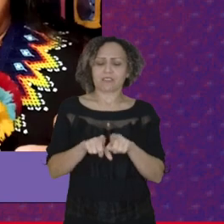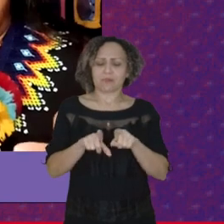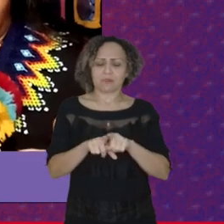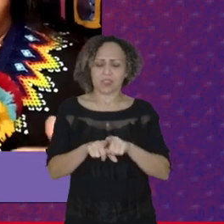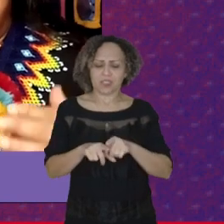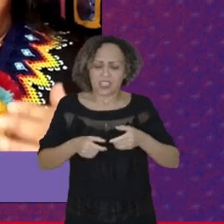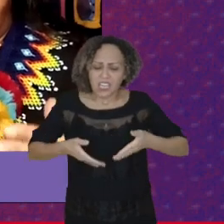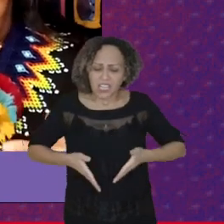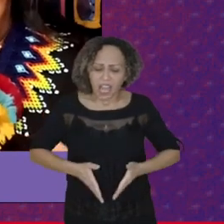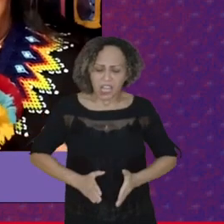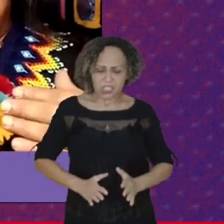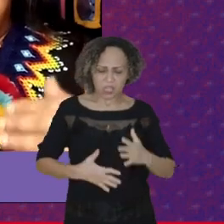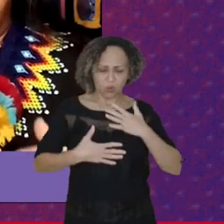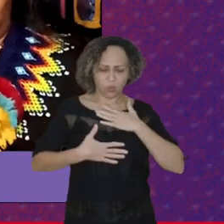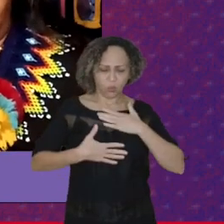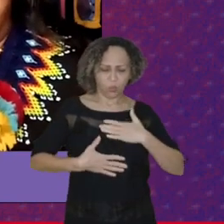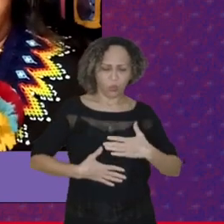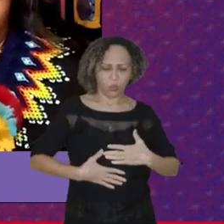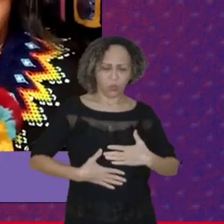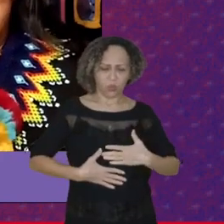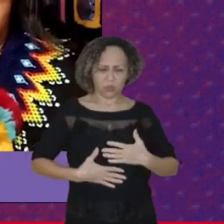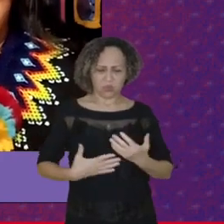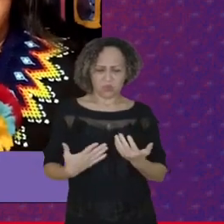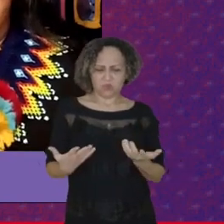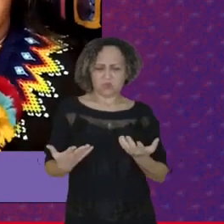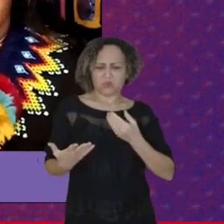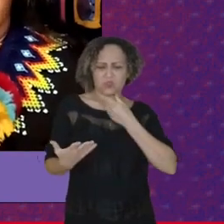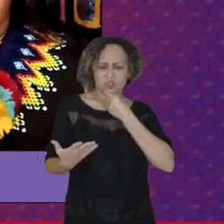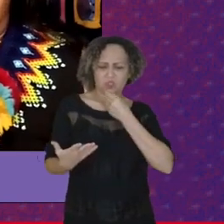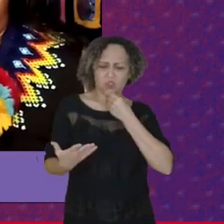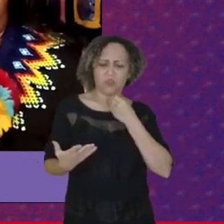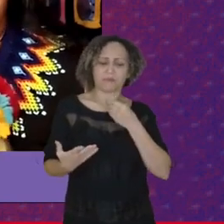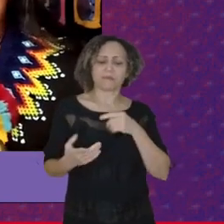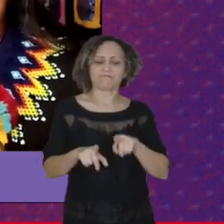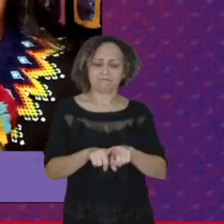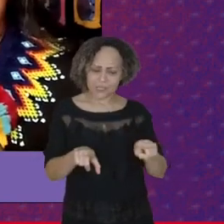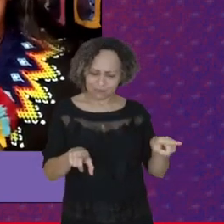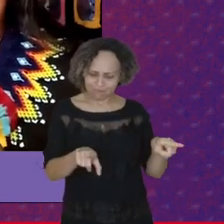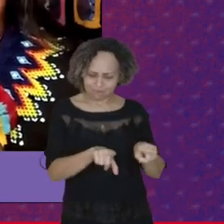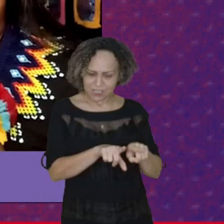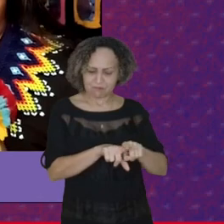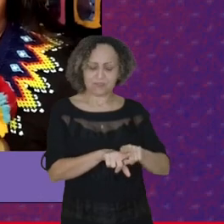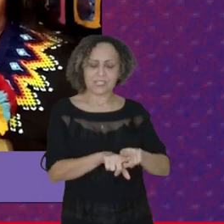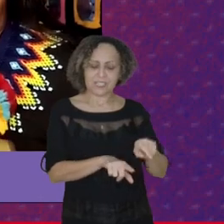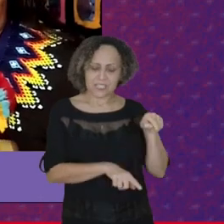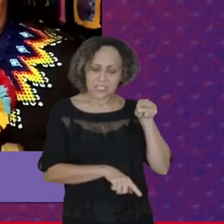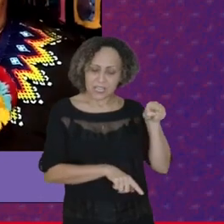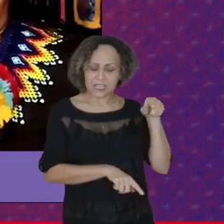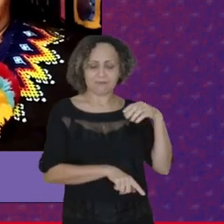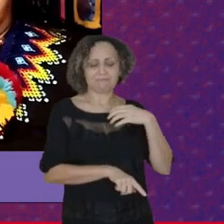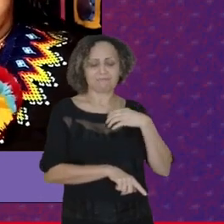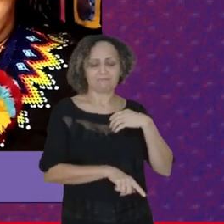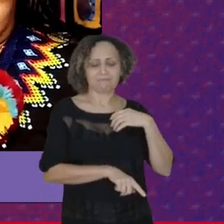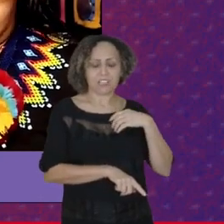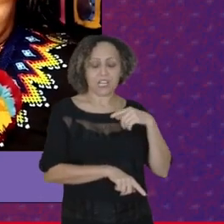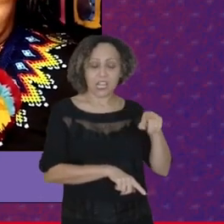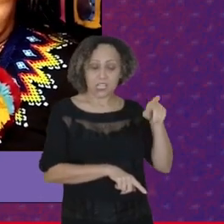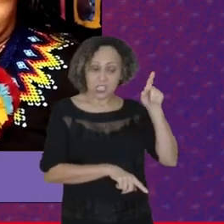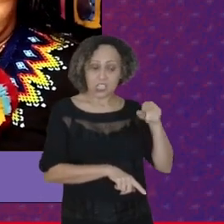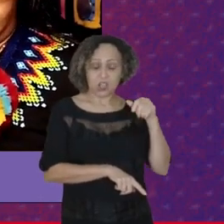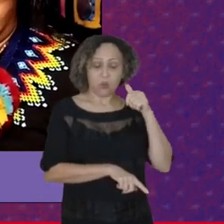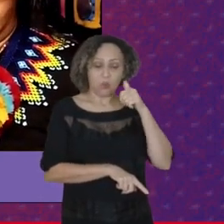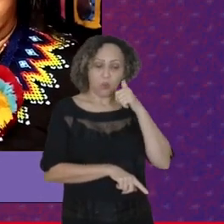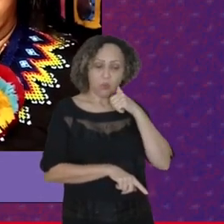mulheres. Essas mulheres também precisam da nossa atenção. É uma alegria estar aqui com vocês, companheiras.